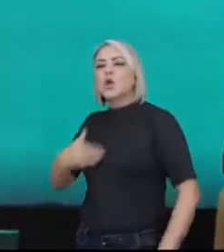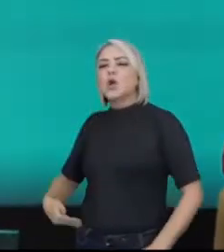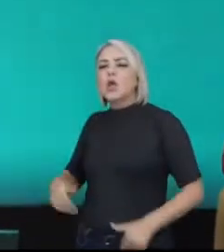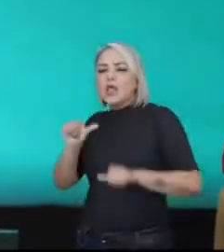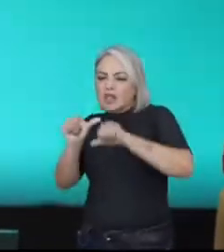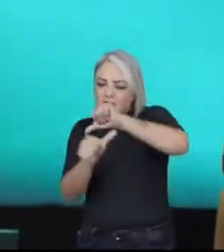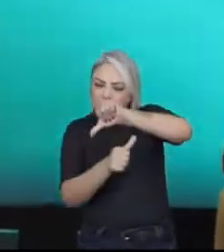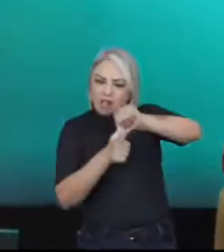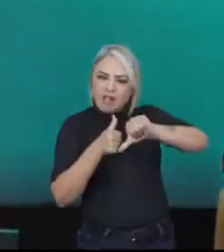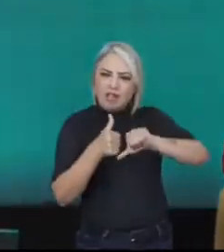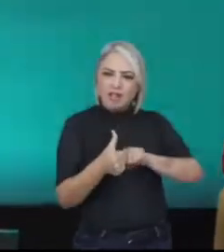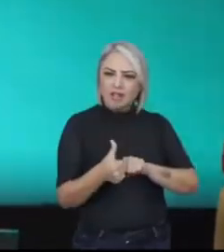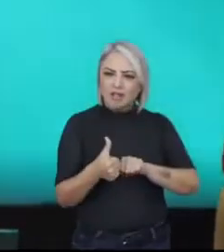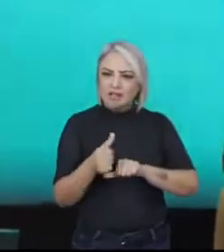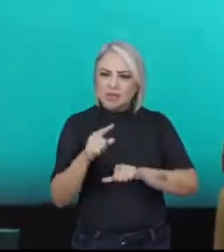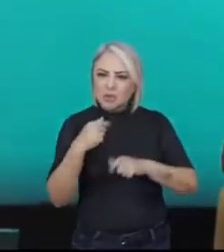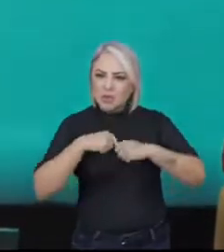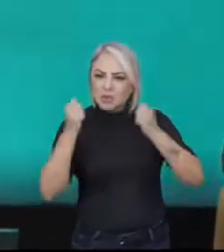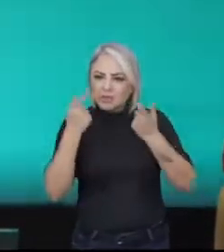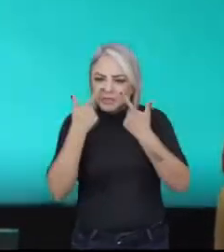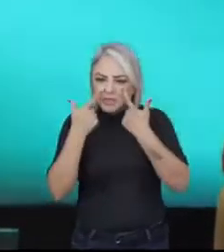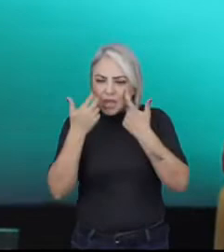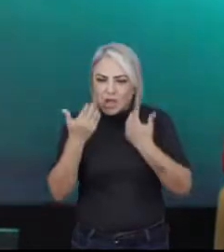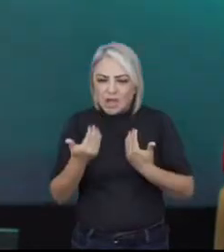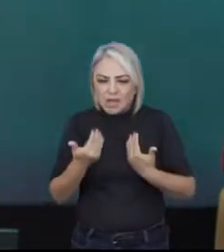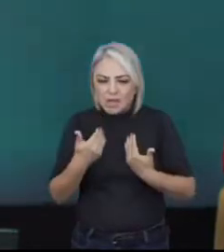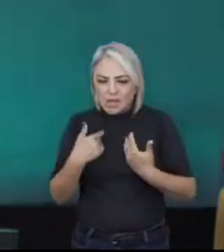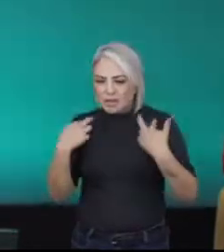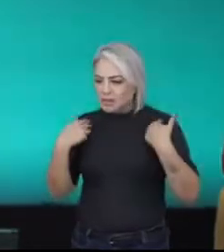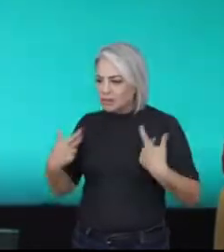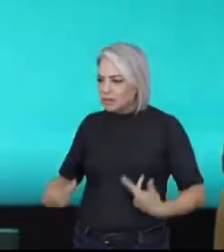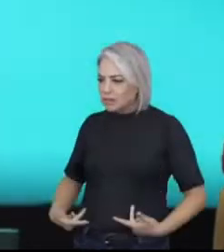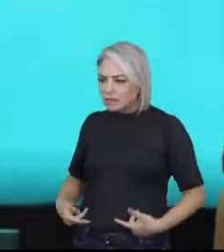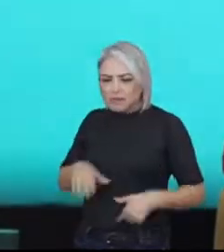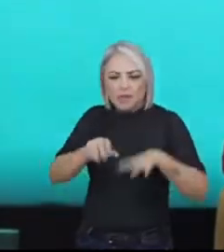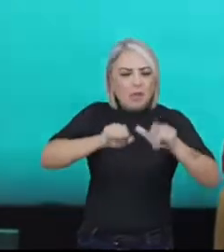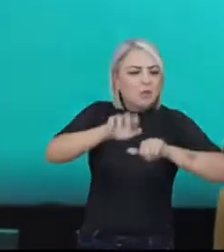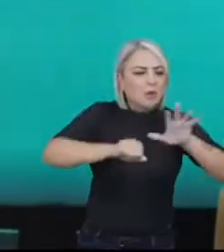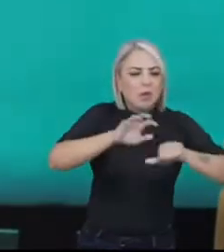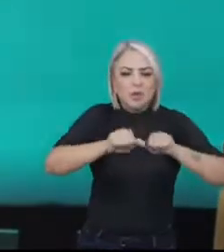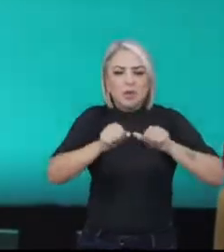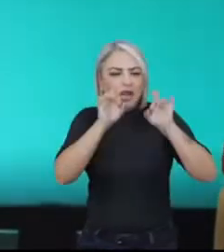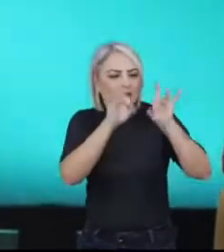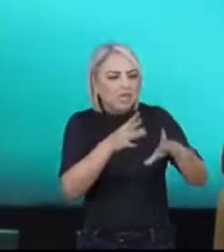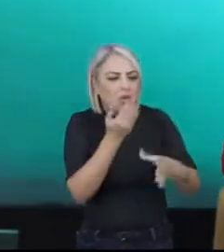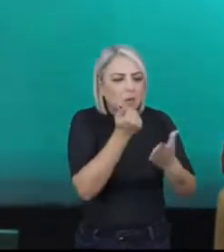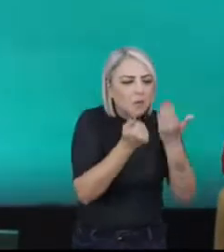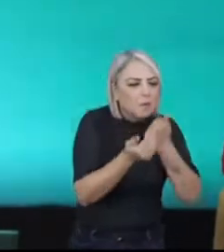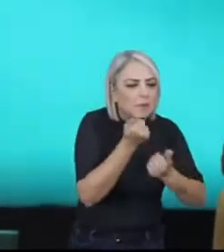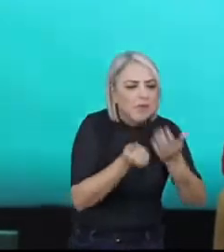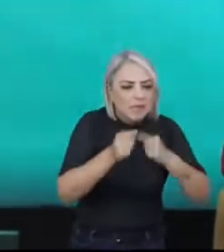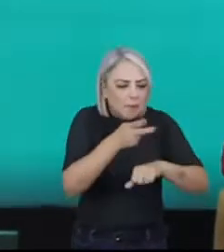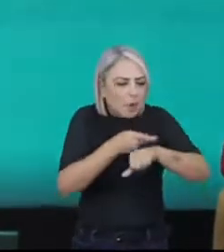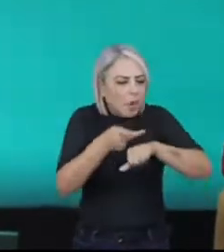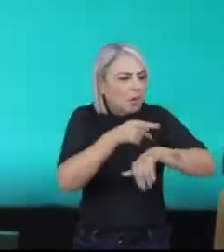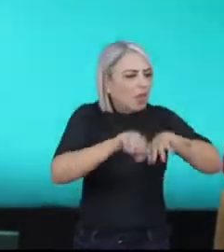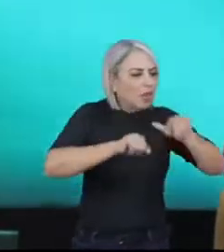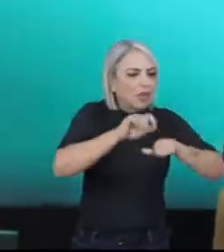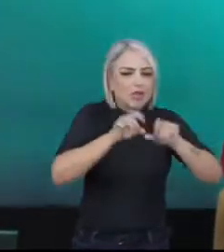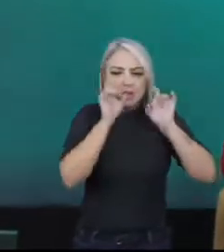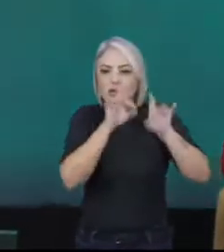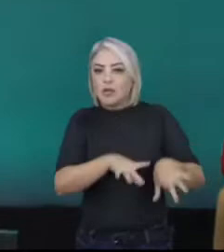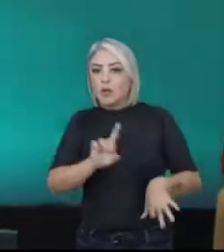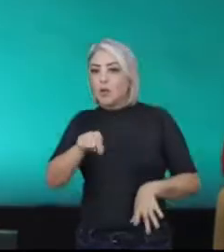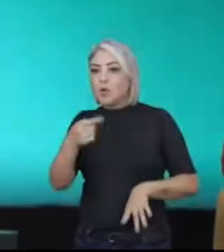lágrima diante de seres humanos revirando caminhões de lixo em busca de comida, ou dos mais de